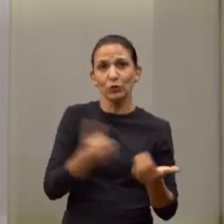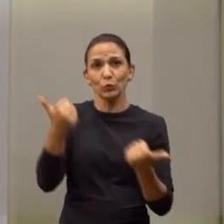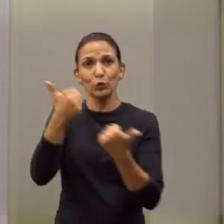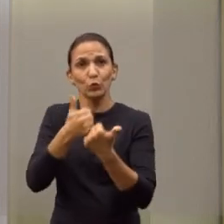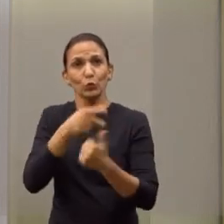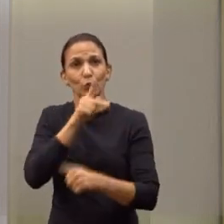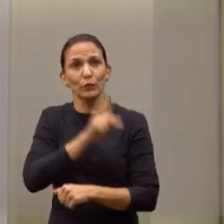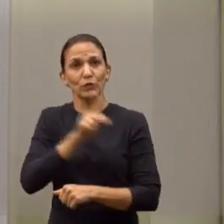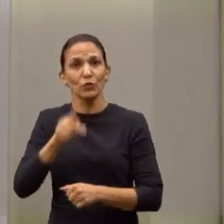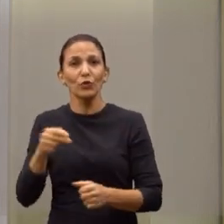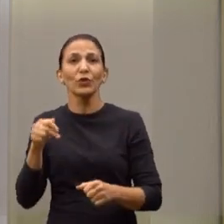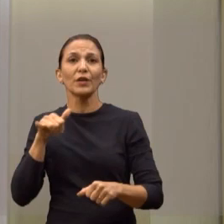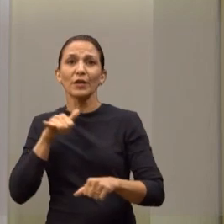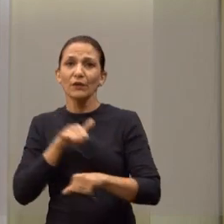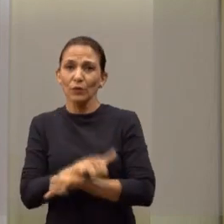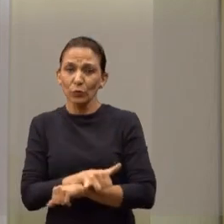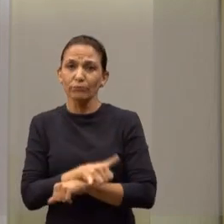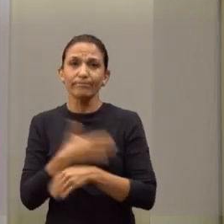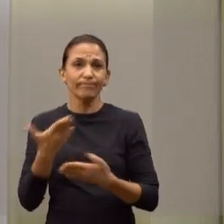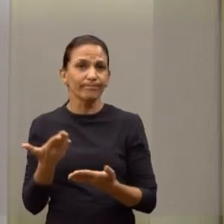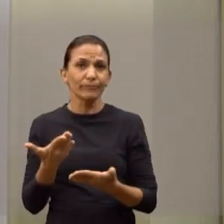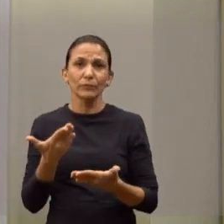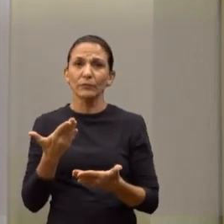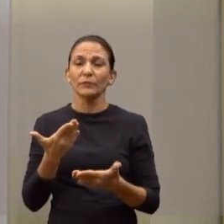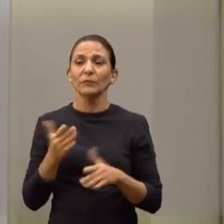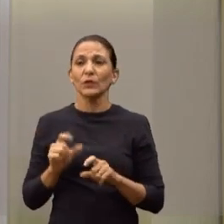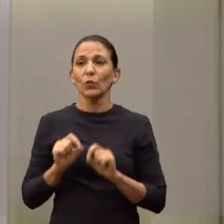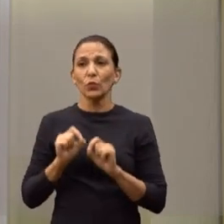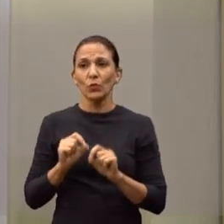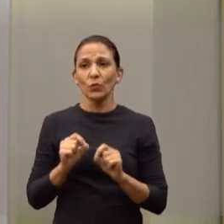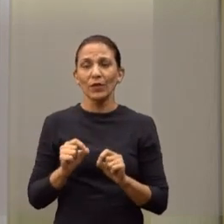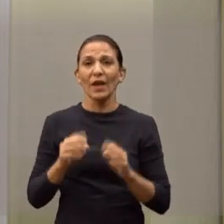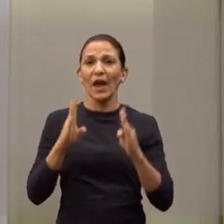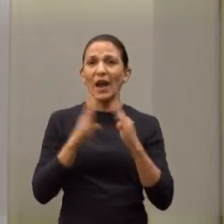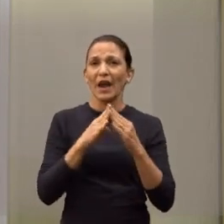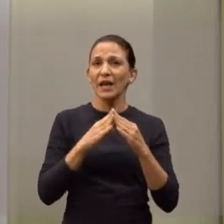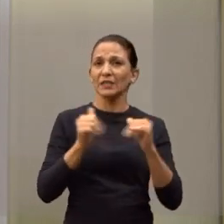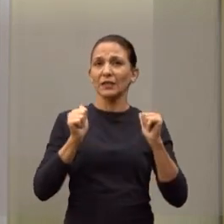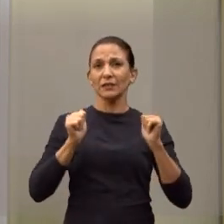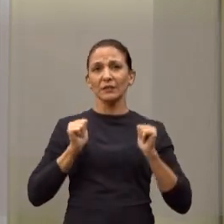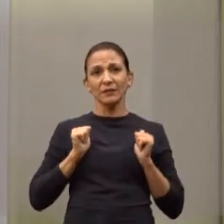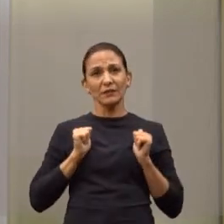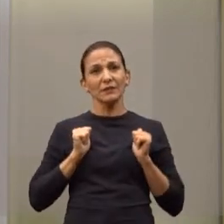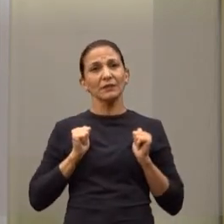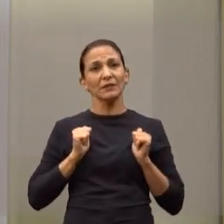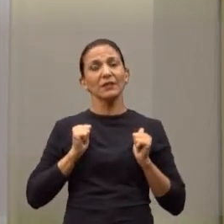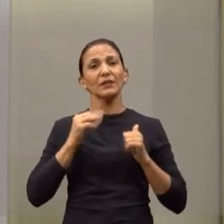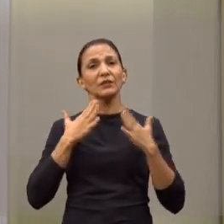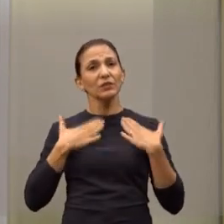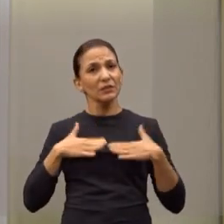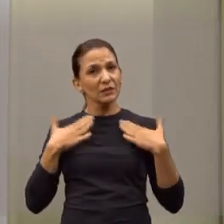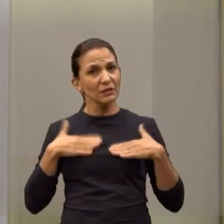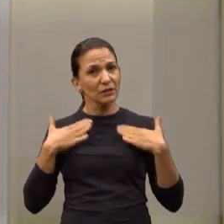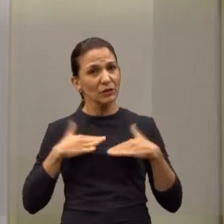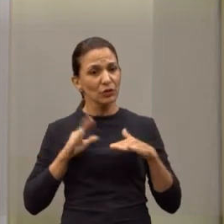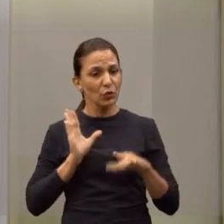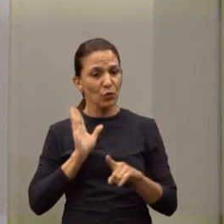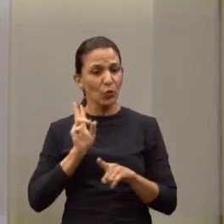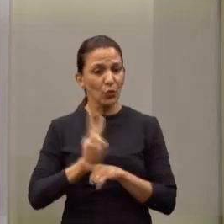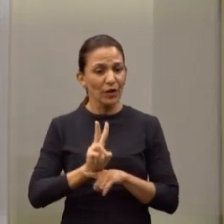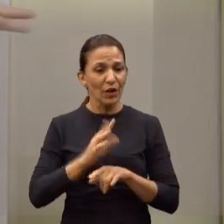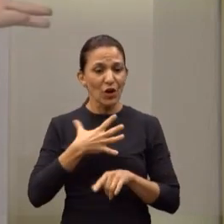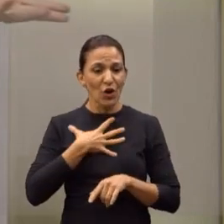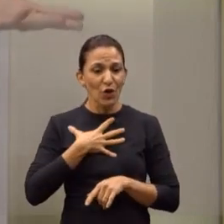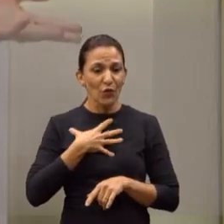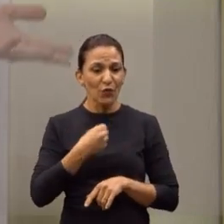atestado Sem problema nenhum mas cobriu abriu o mundo está na sua casa à tarde descansando cuidando da sua família cuidando dos seus filhos enfim